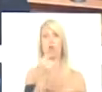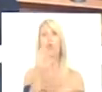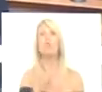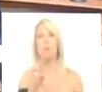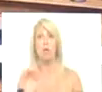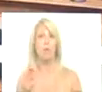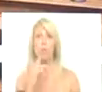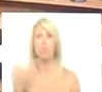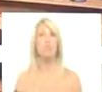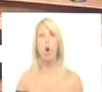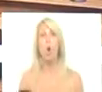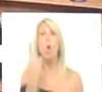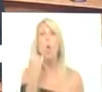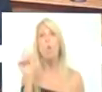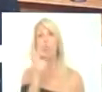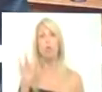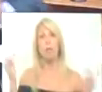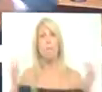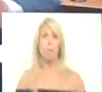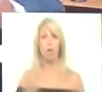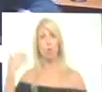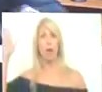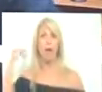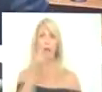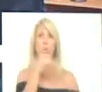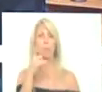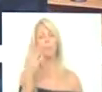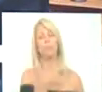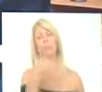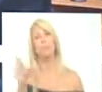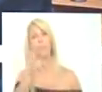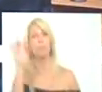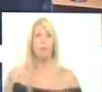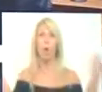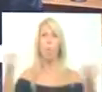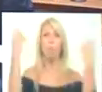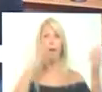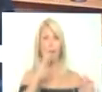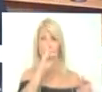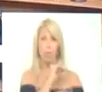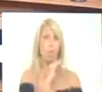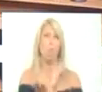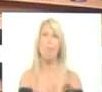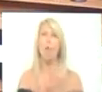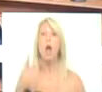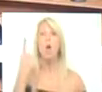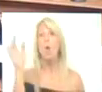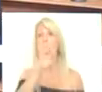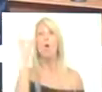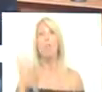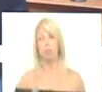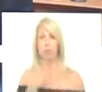apoios, menos de 1% das vossas promessas. 99% de propaganda descarada, 1% de verdade